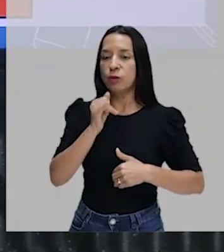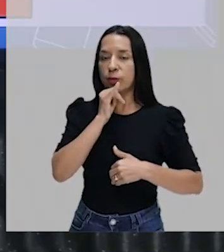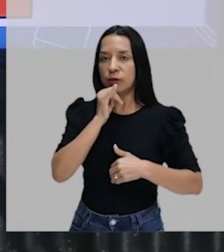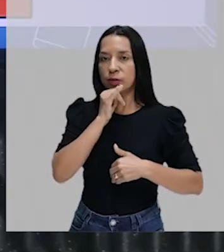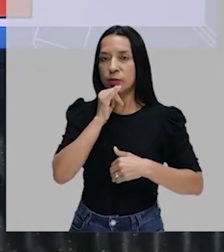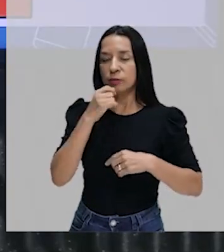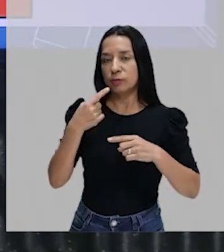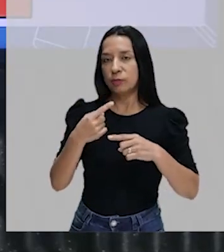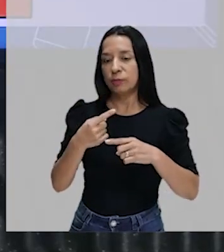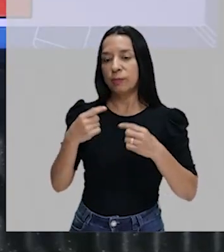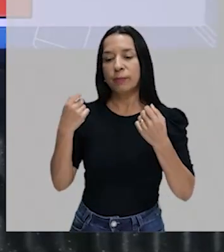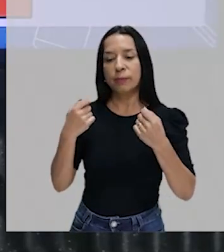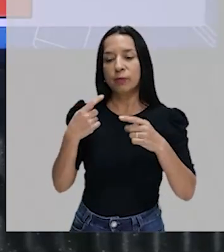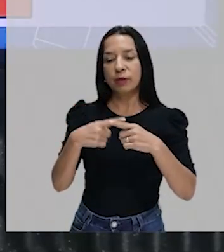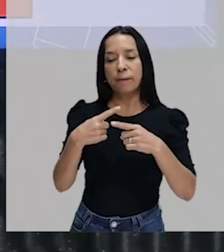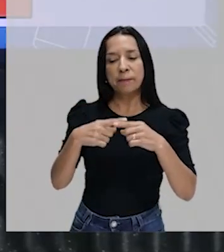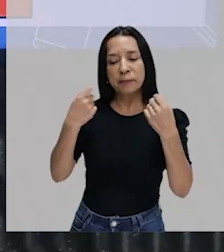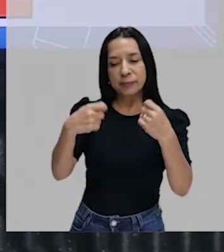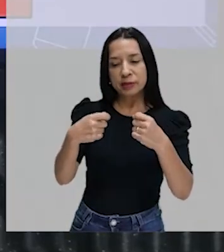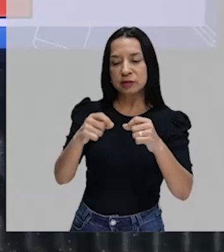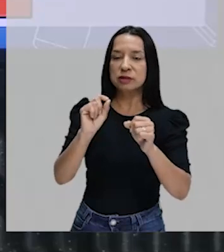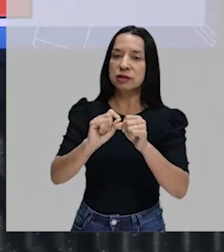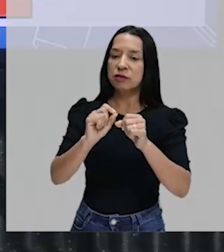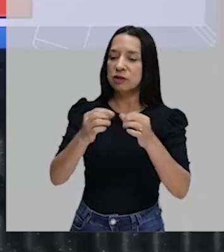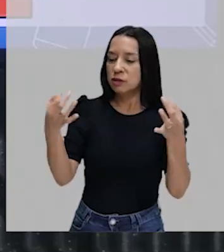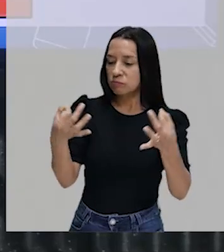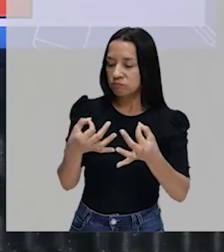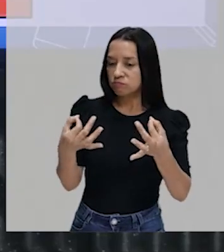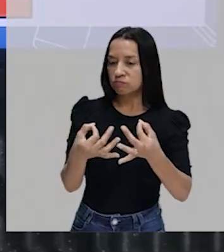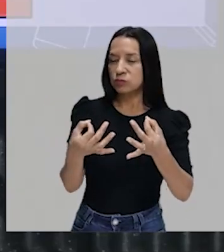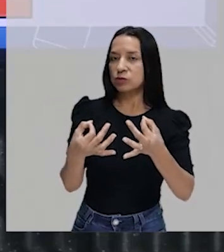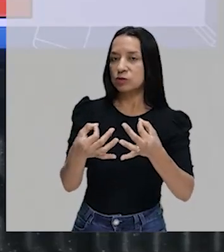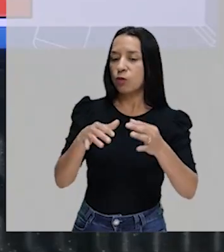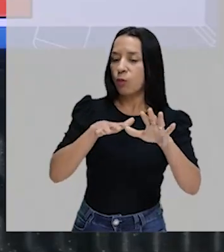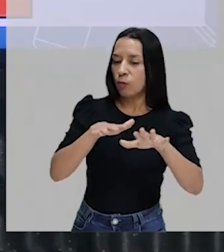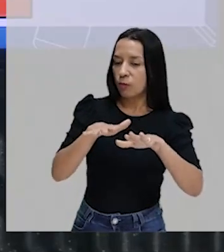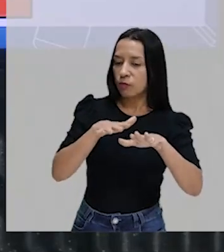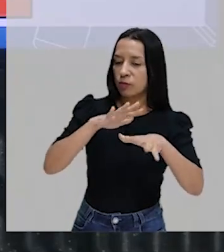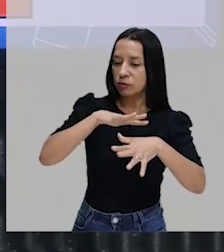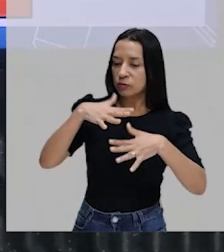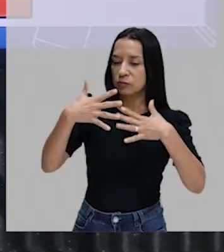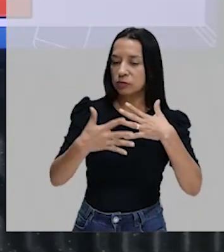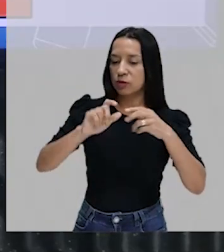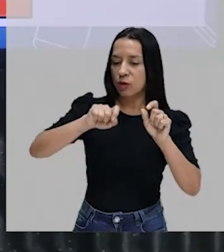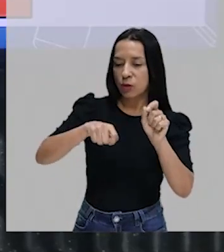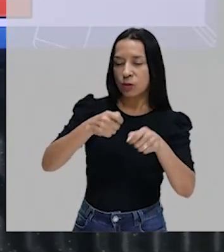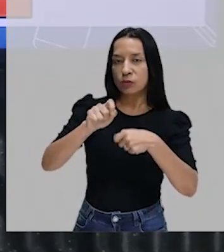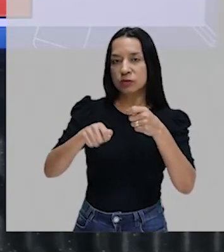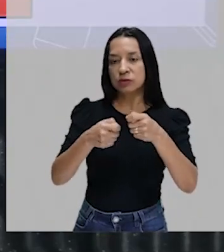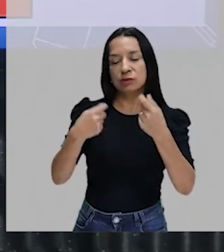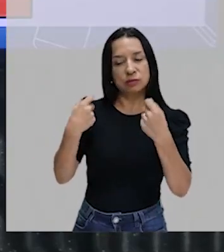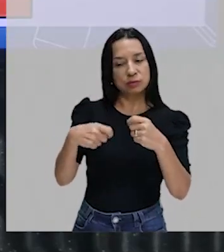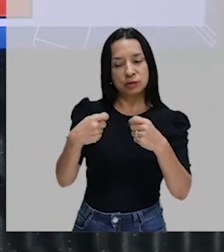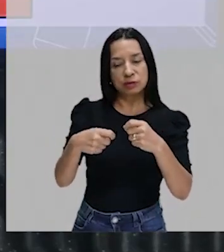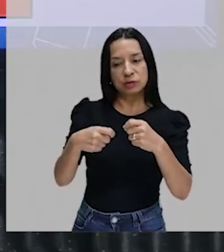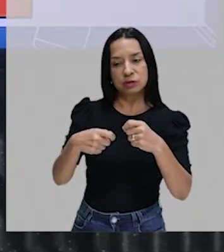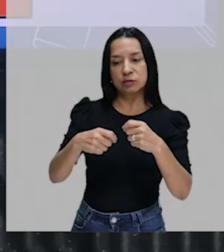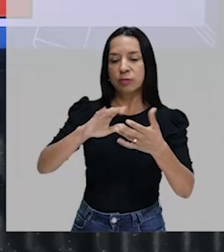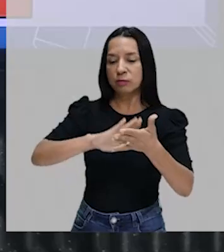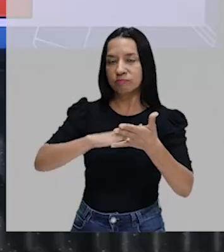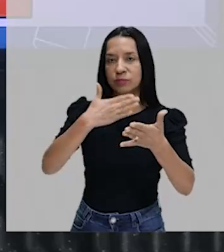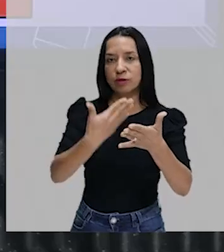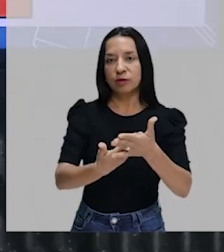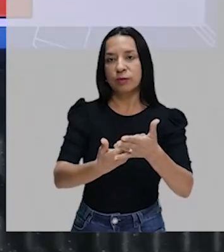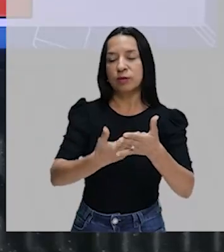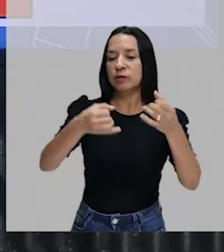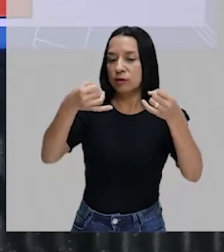ela execute com precisão os movimentos que são necessários para ela transcrever a minha fala para vocês. Que a